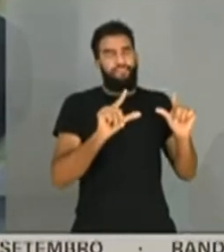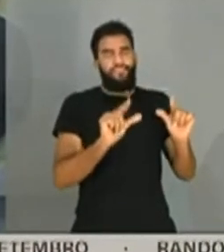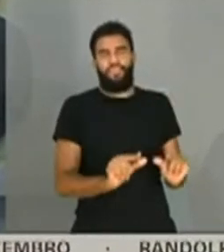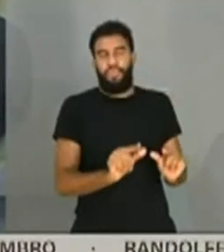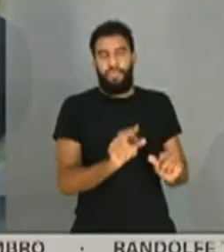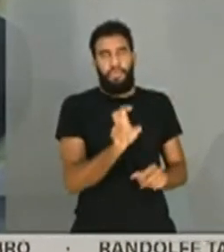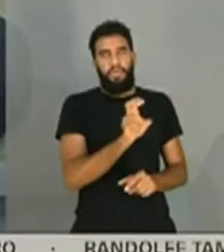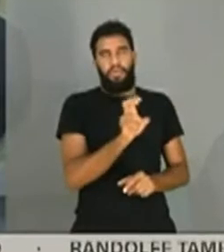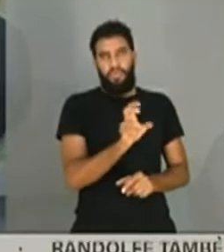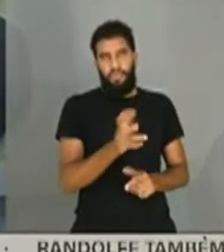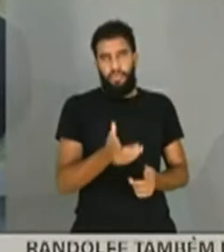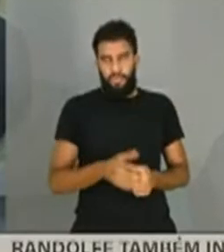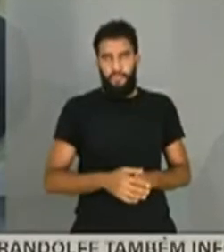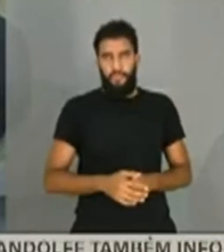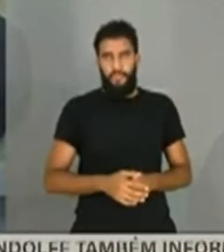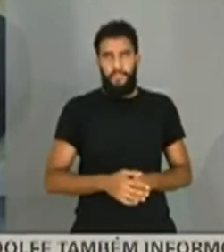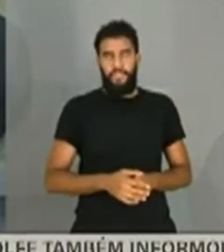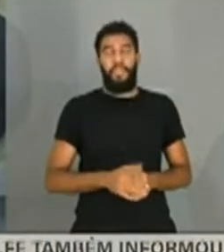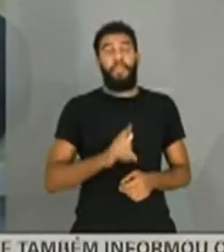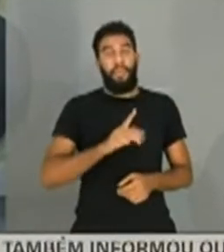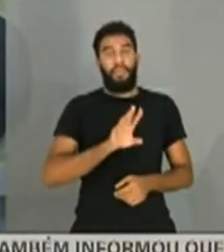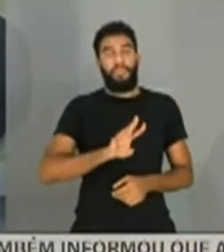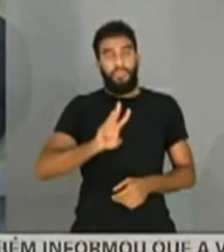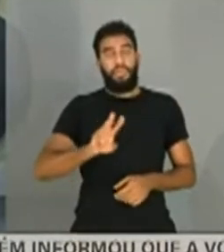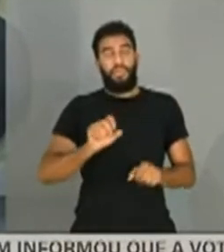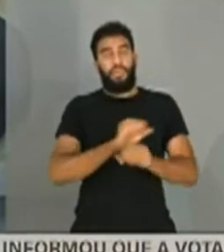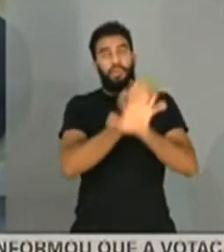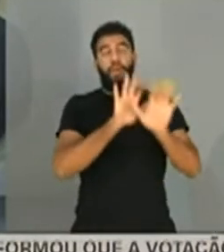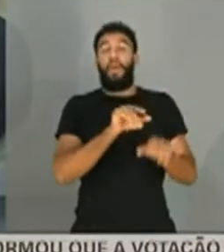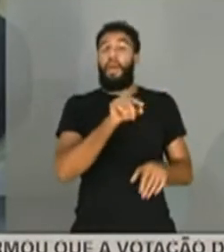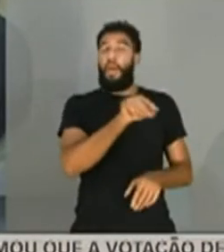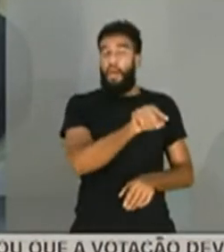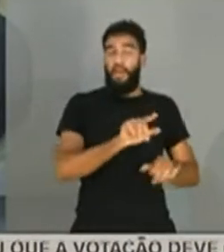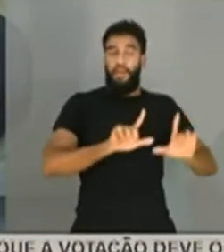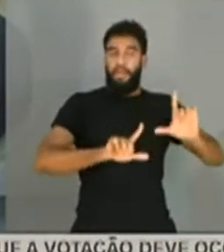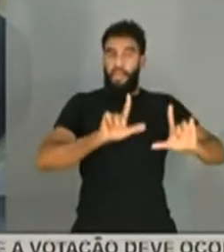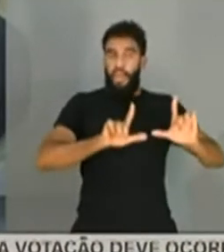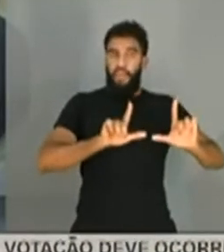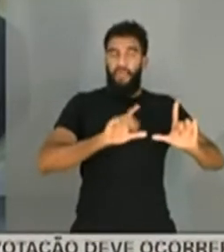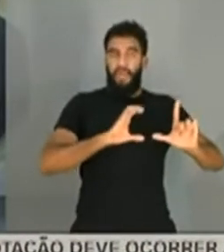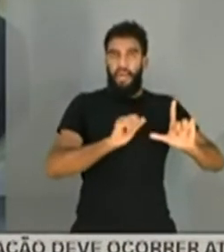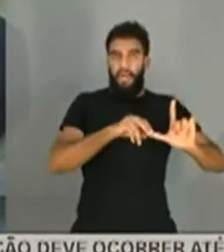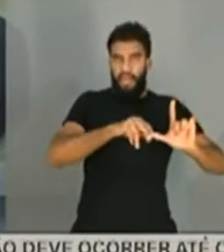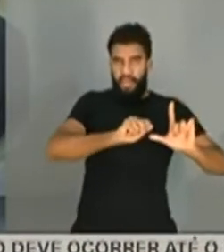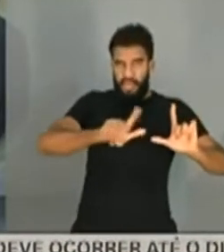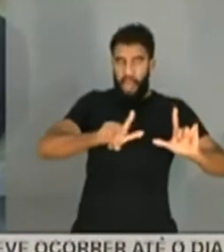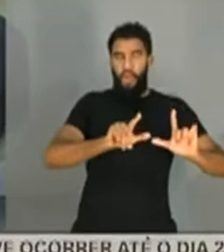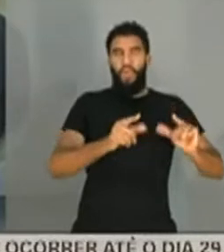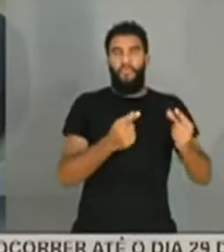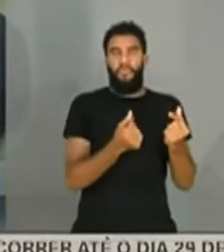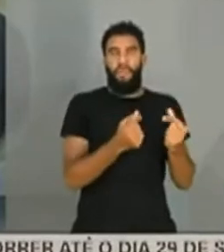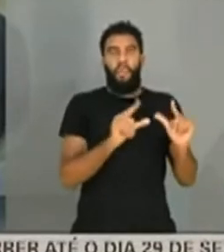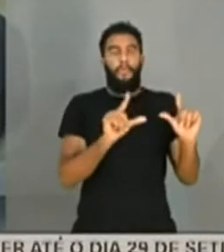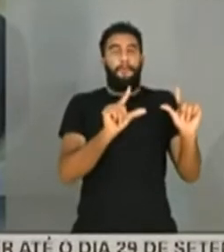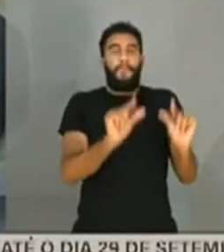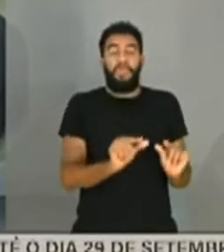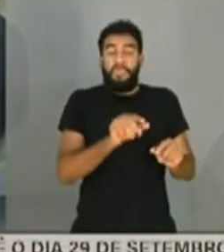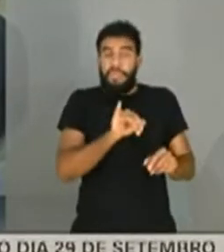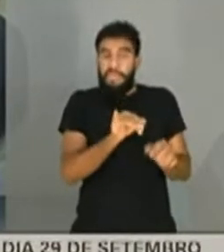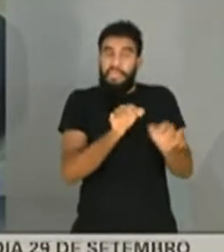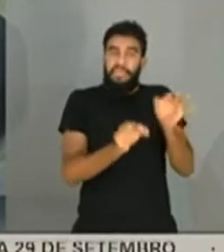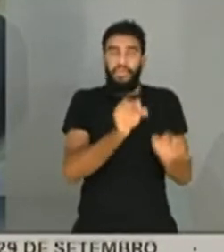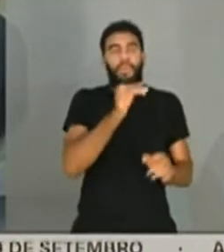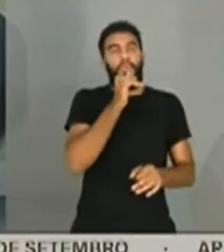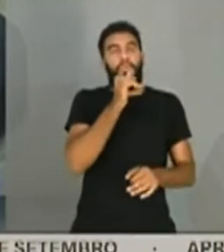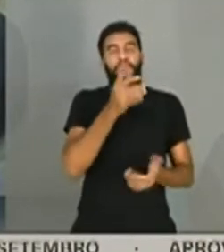Isso tem um site de transparência, é a TV que menos recebe dentro de tudo isso daí. Se fosse colocar pela justiça, que